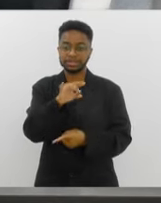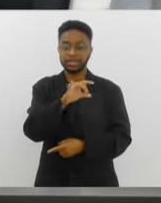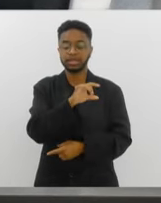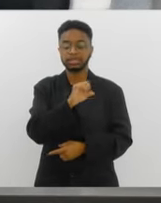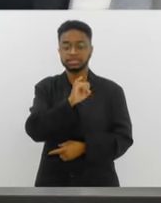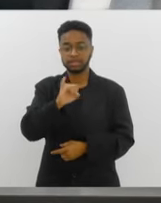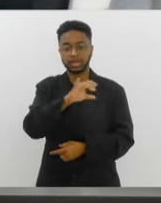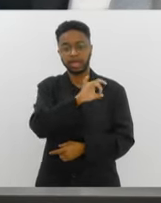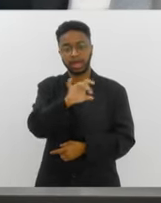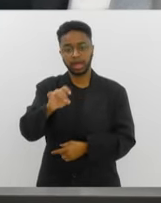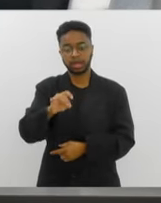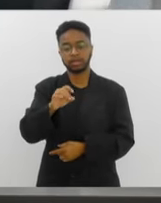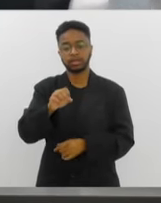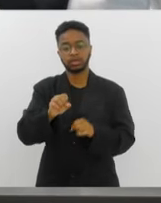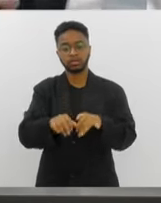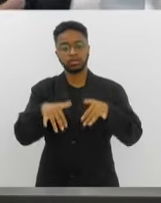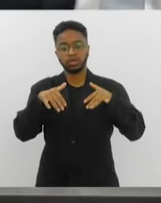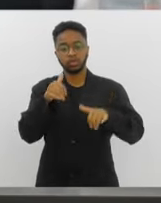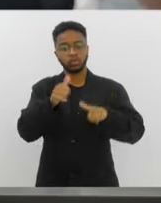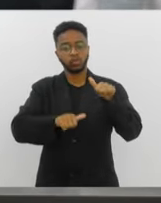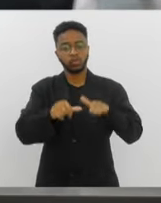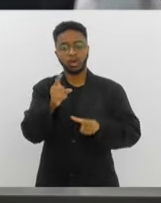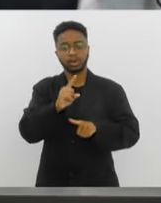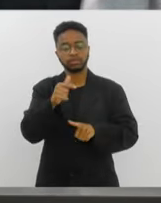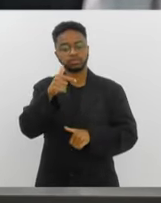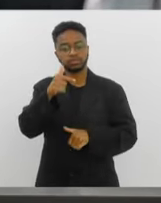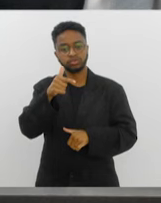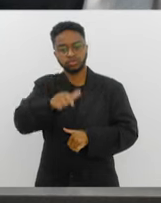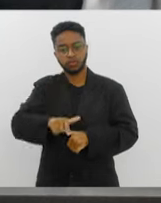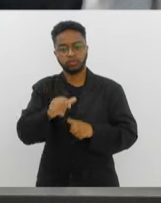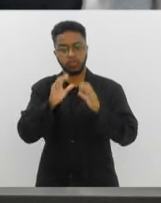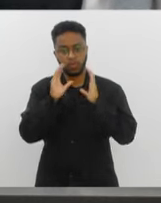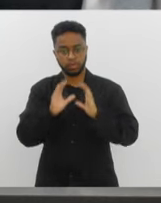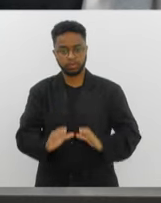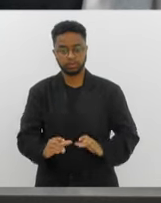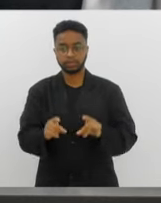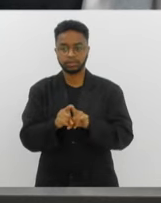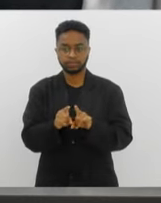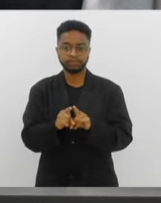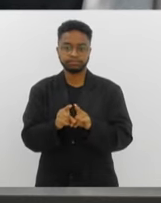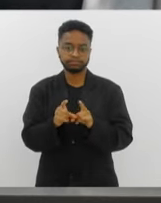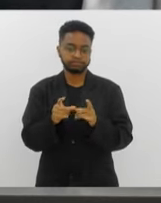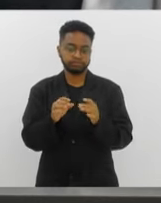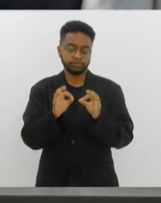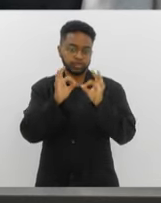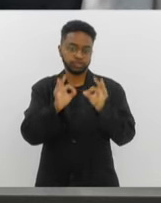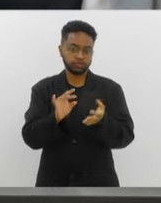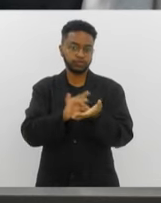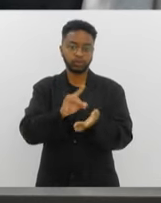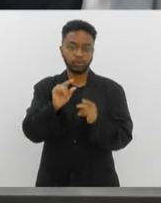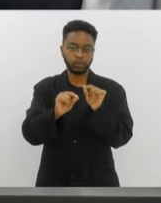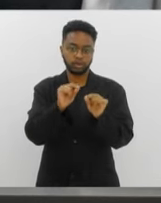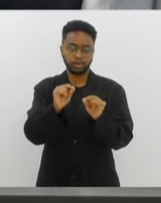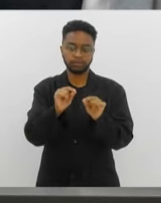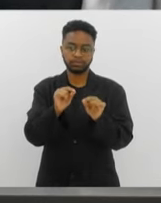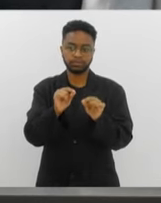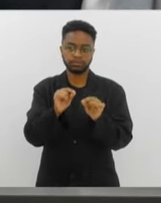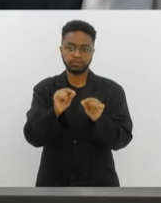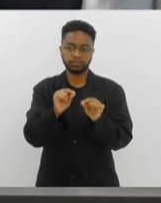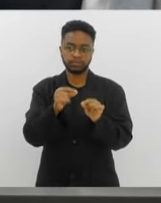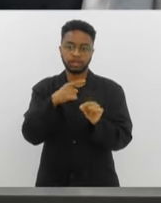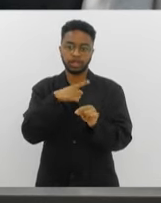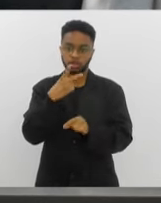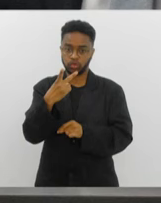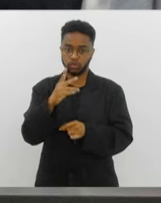esse posicionamento. O fato é, e aí sendo técnico como a gente tem sido, existem